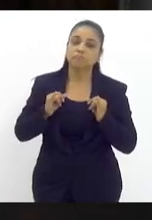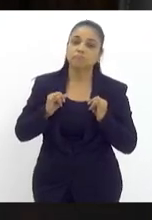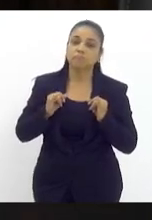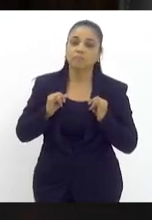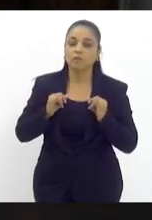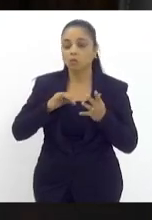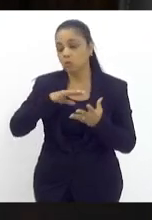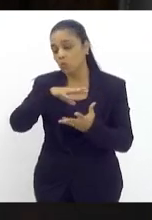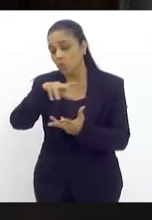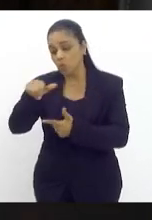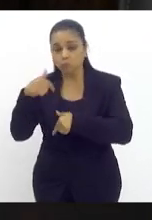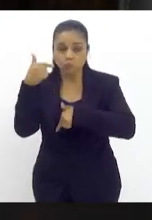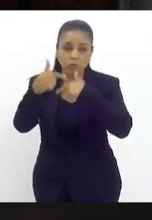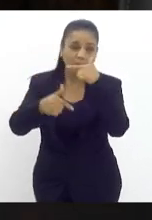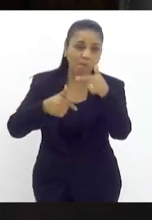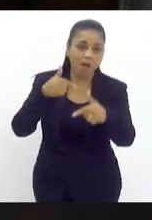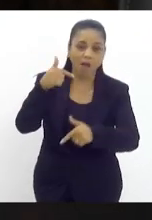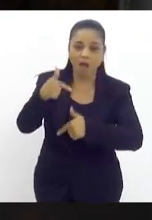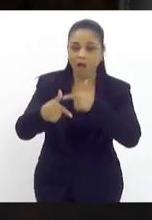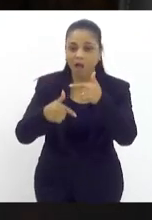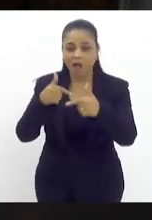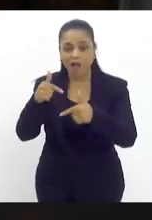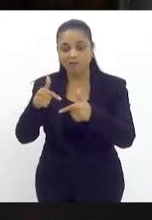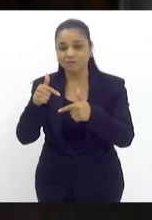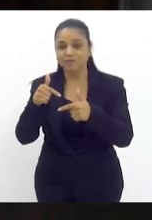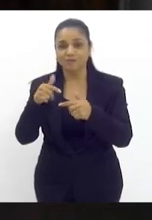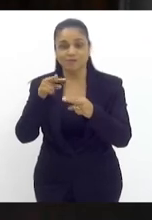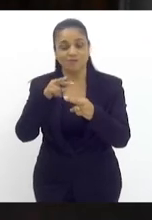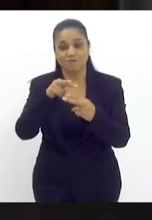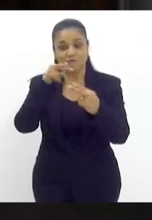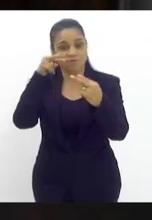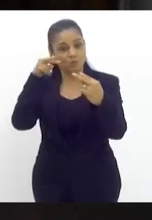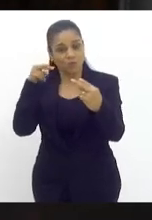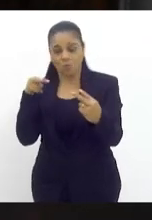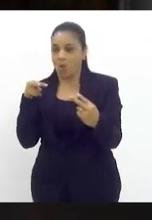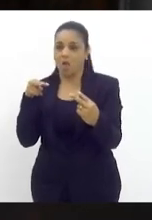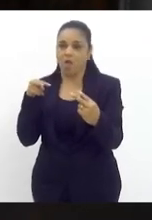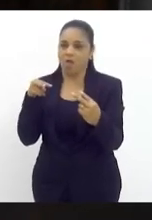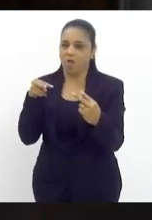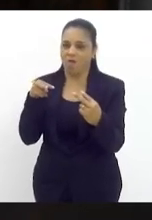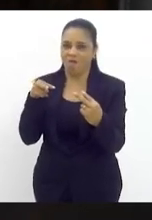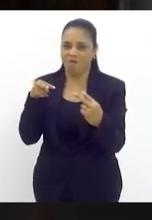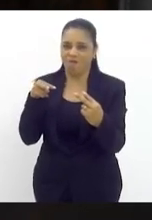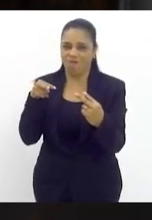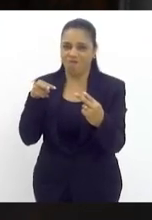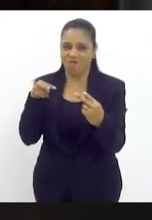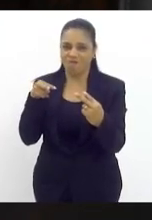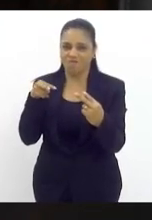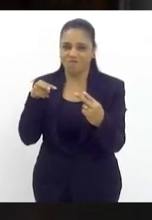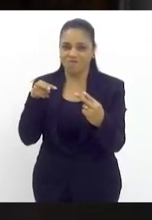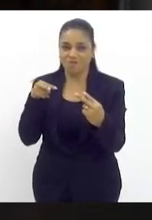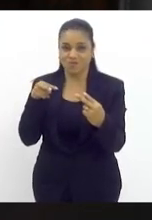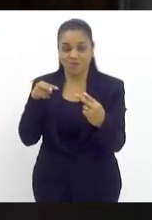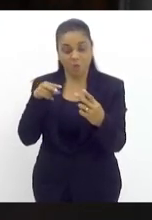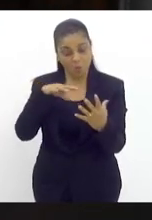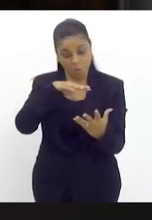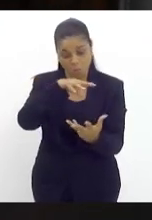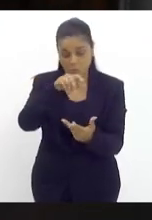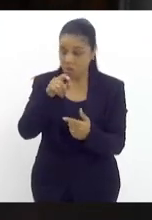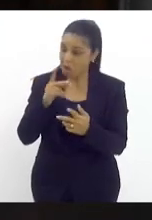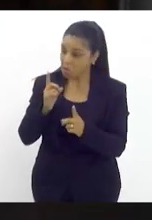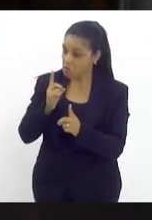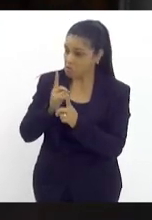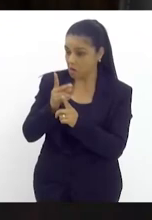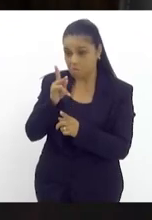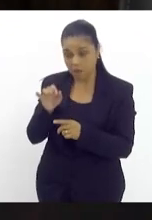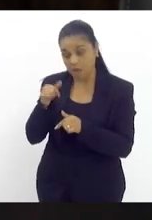no seu mundo do trabalho e no mundo virtual. São os dois mundos onde os pais se encontram hoje em dia. Você quer encontrar um pai, né? Ou está